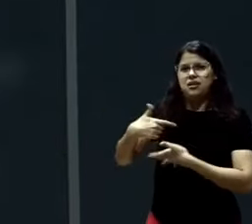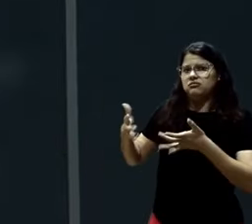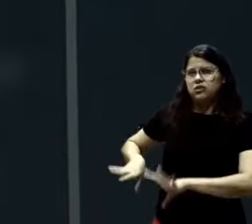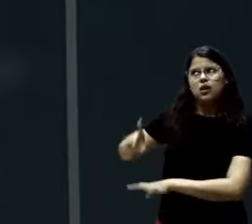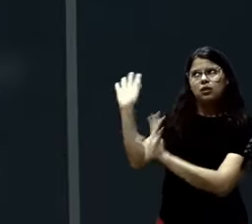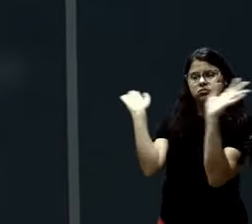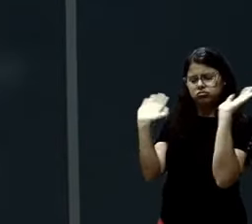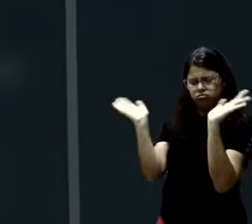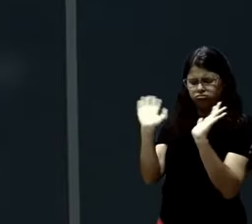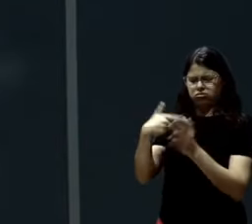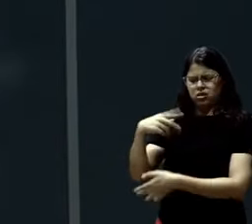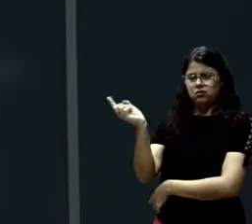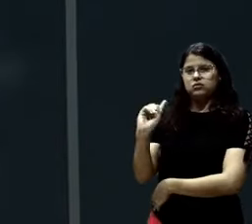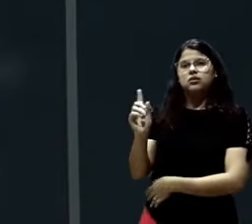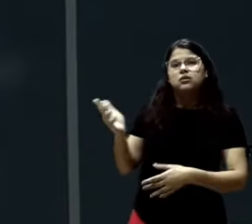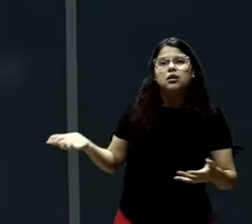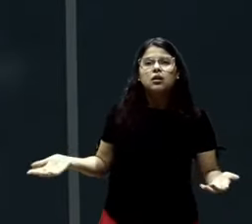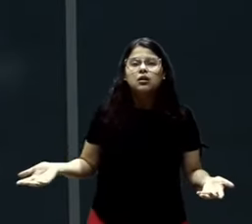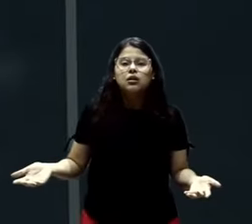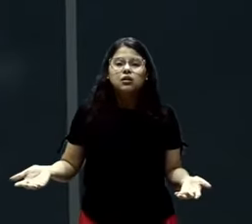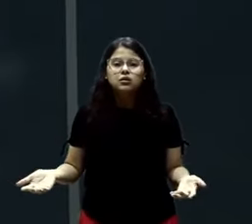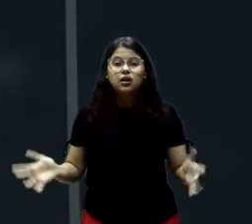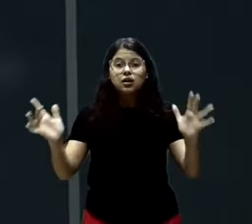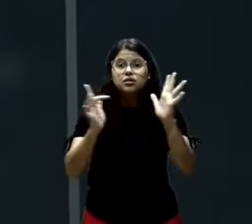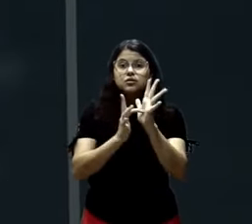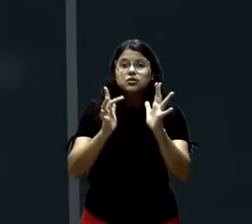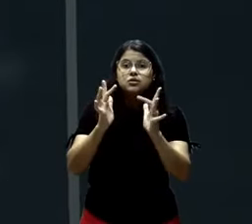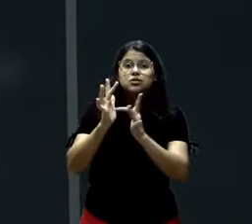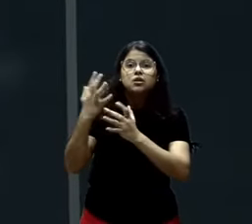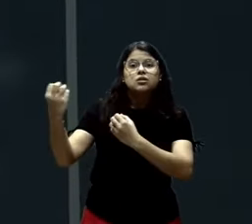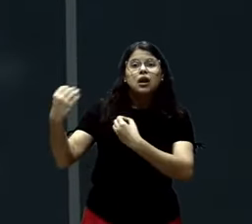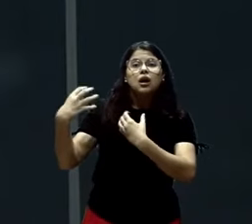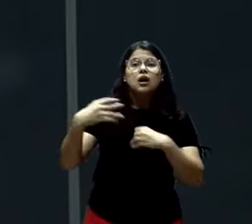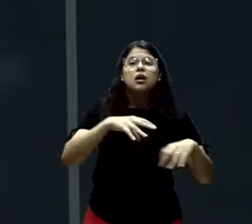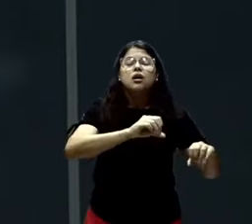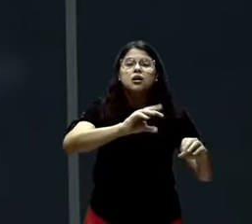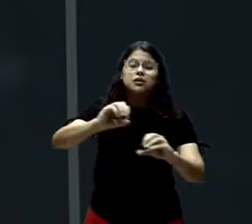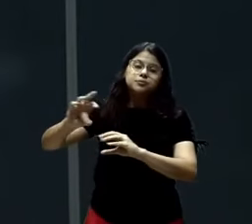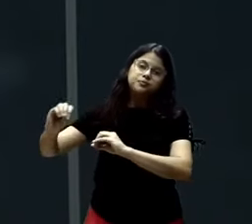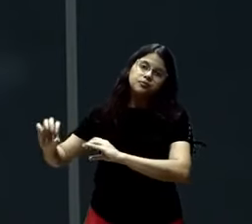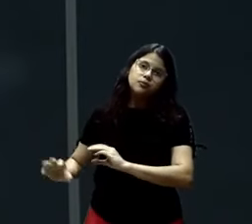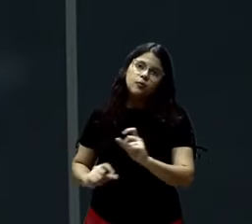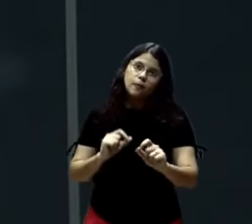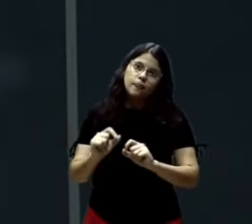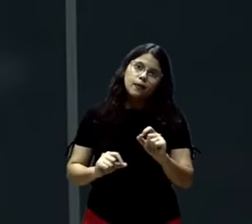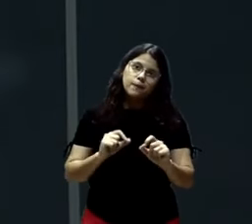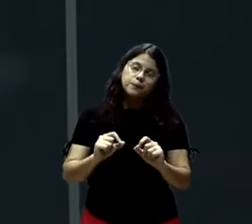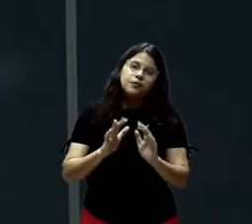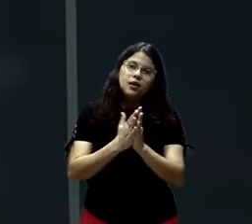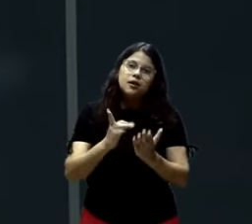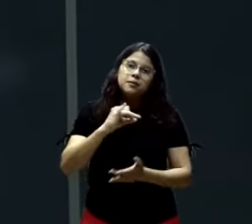de Deus na sua vida. Jesus nos ensina e nós aprendemos com Jesus. Olha o que ele vai nos dizer em